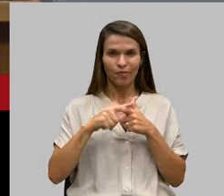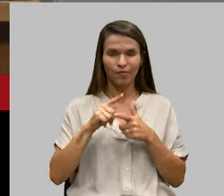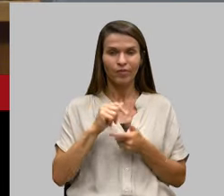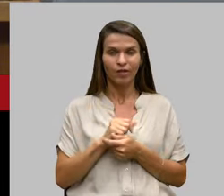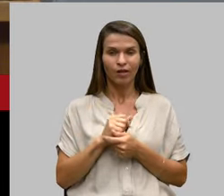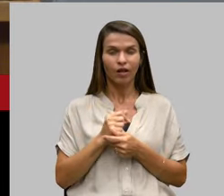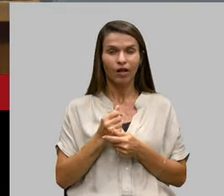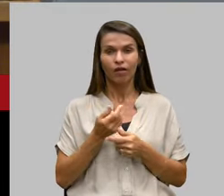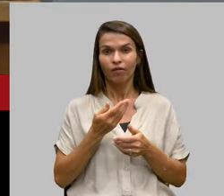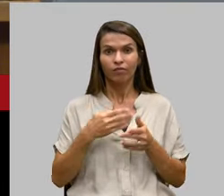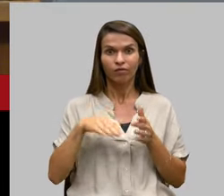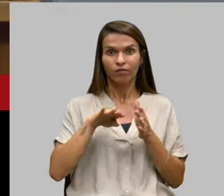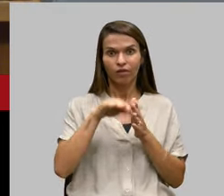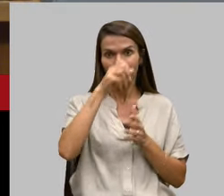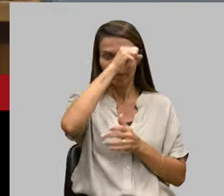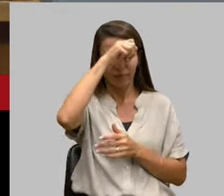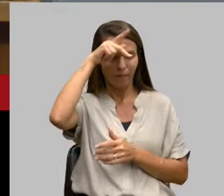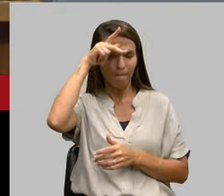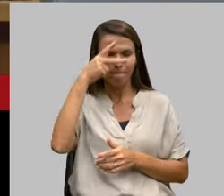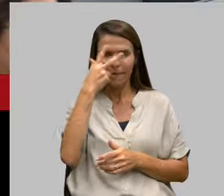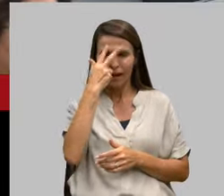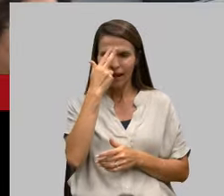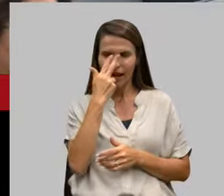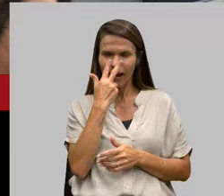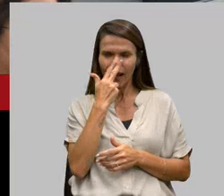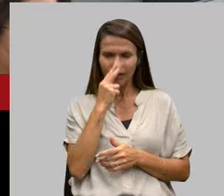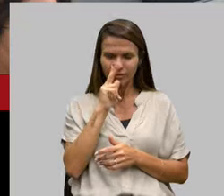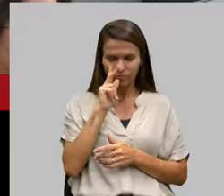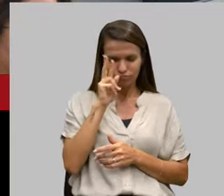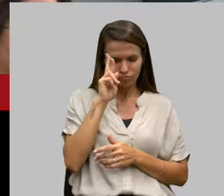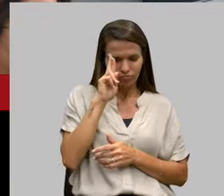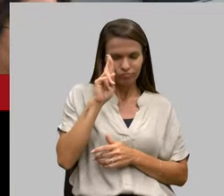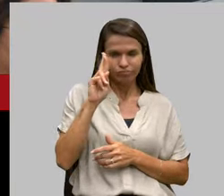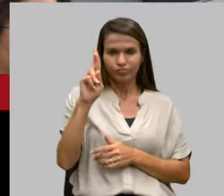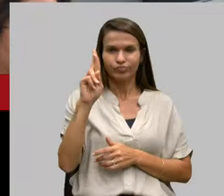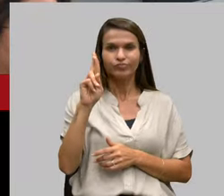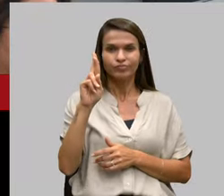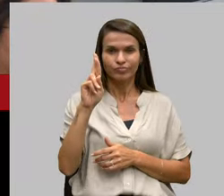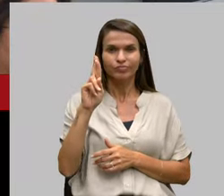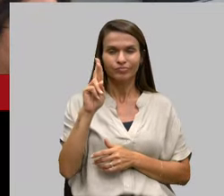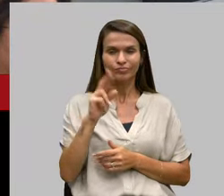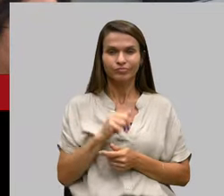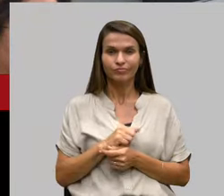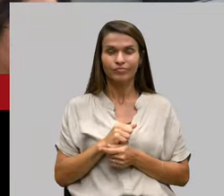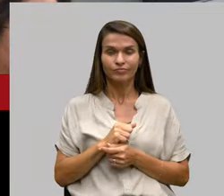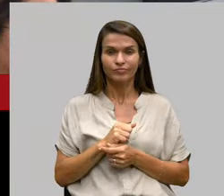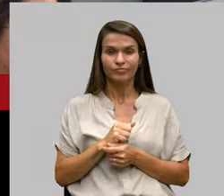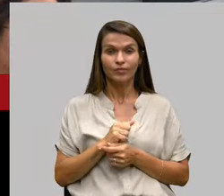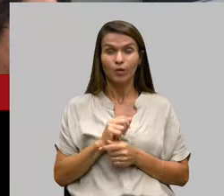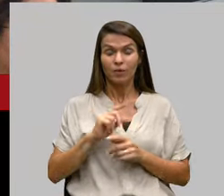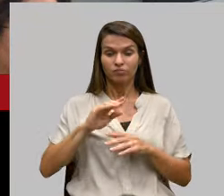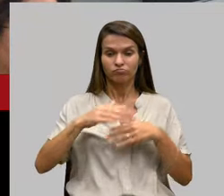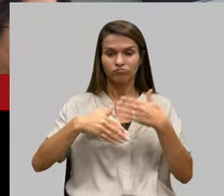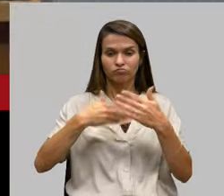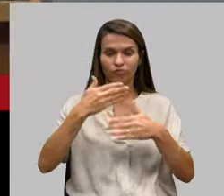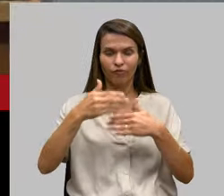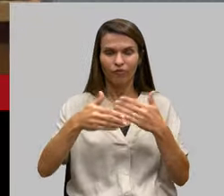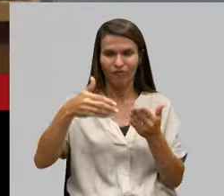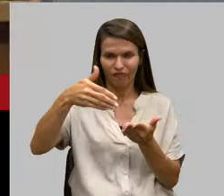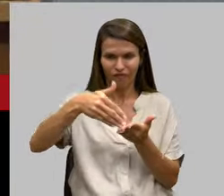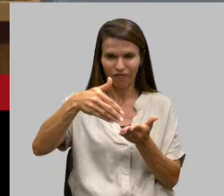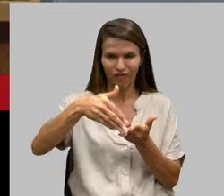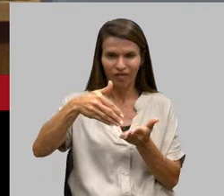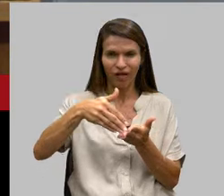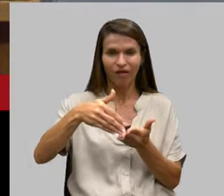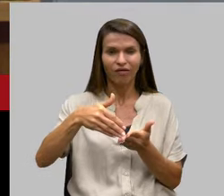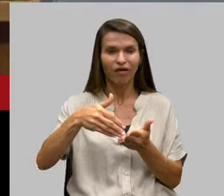entra na prefeitura parece que ele é dono né ele entra no estado ele virou dono do estado Só que depois que acaba o mandato ele só deixou o problema